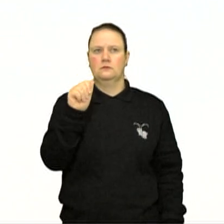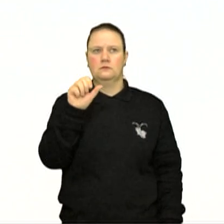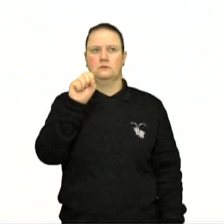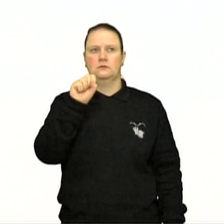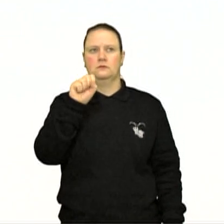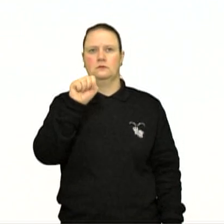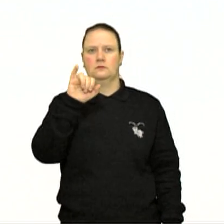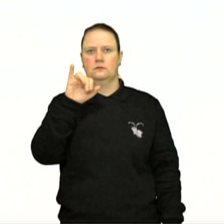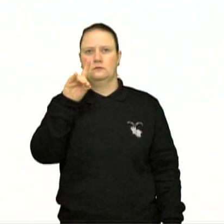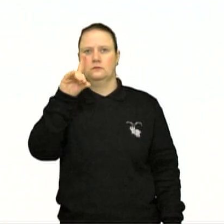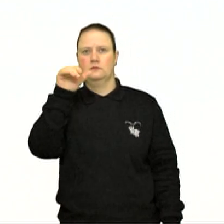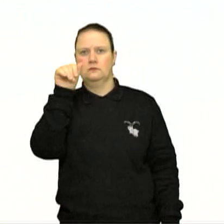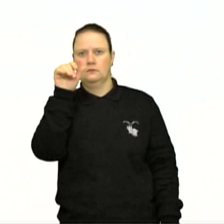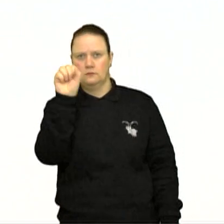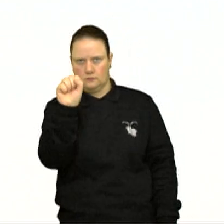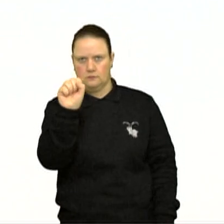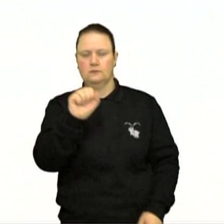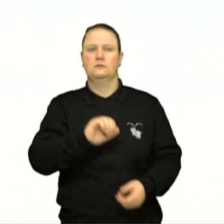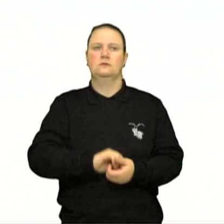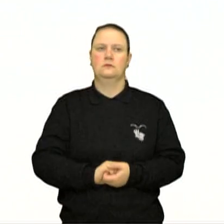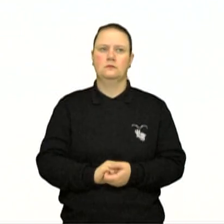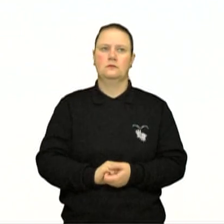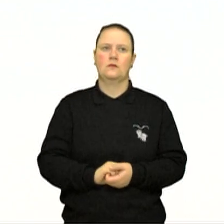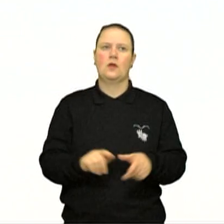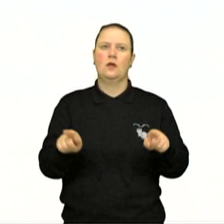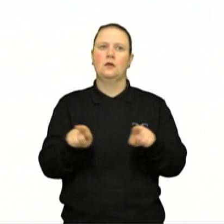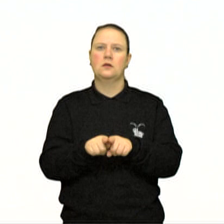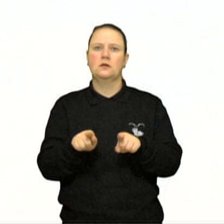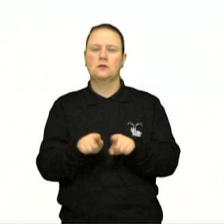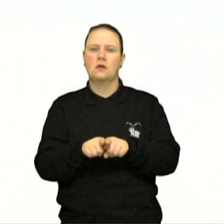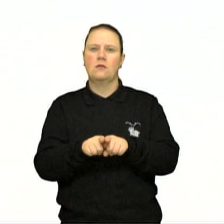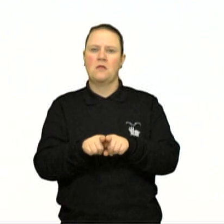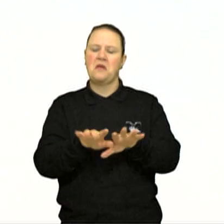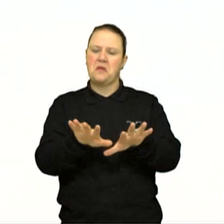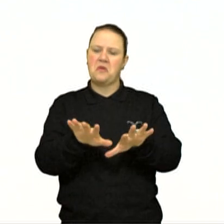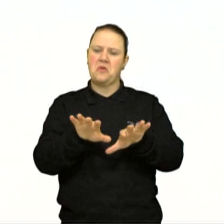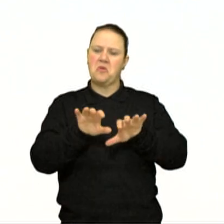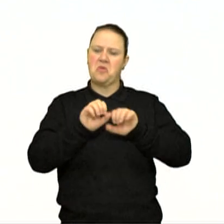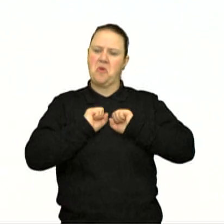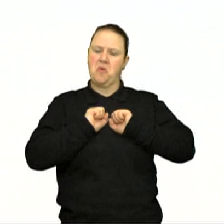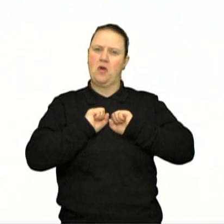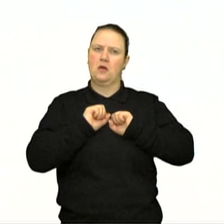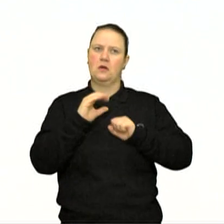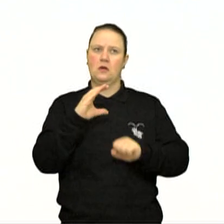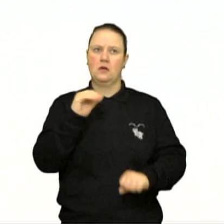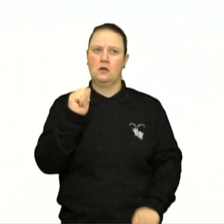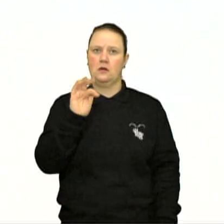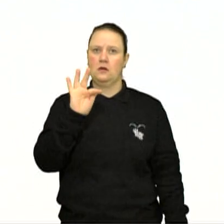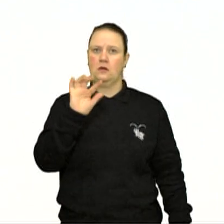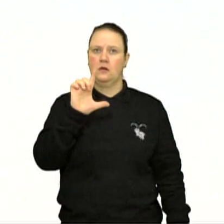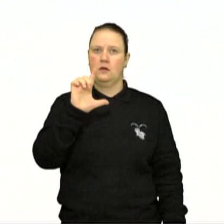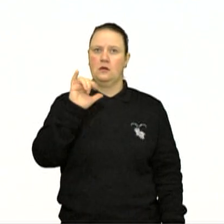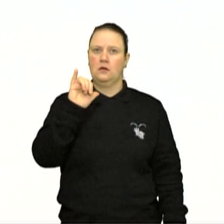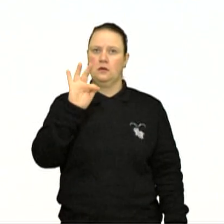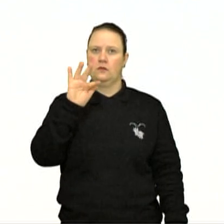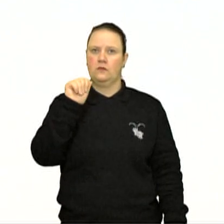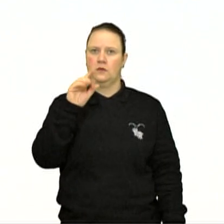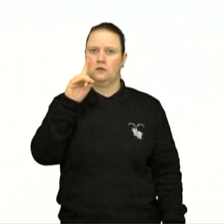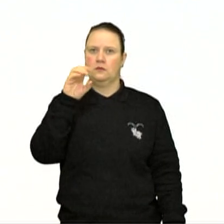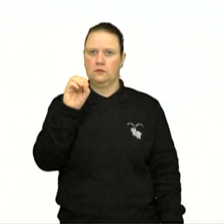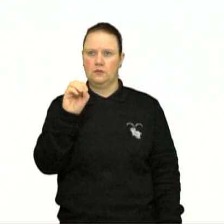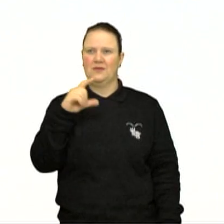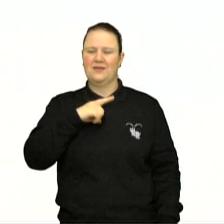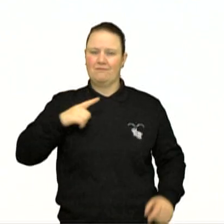do grupo xiita, né? Que eles vão se apossar do califado. Então a gente vai ter disputas também entre